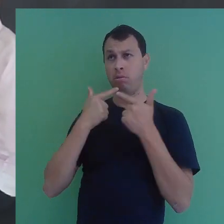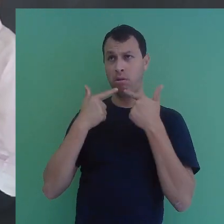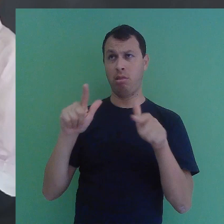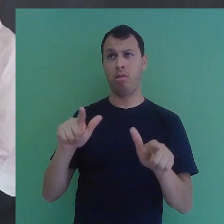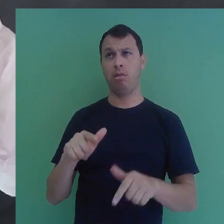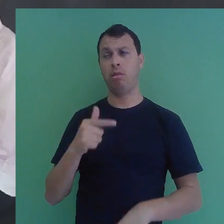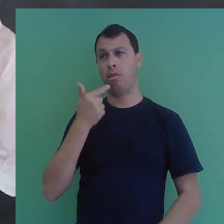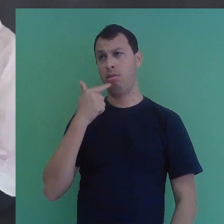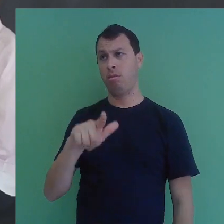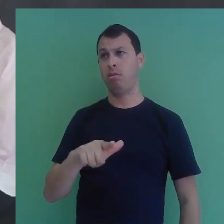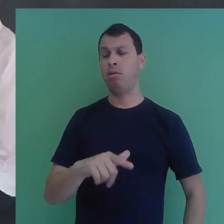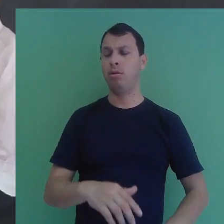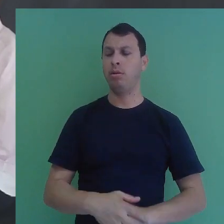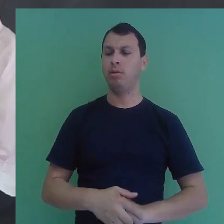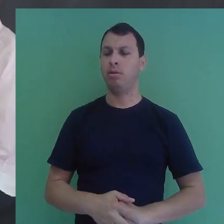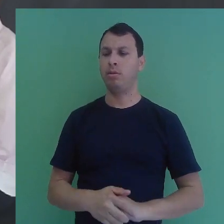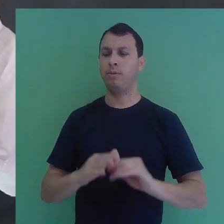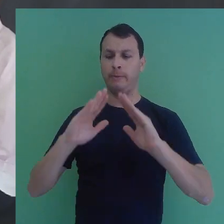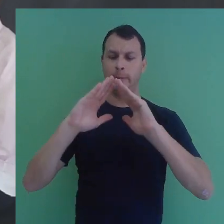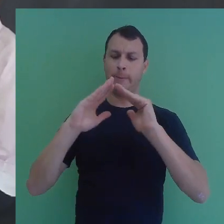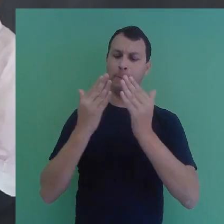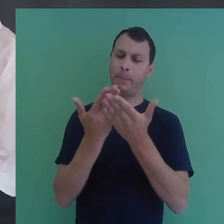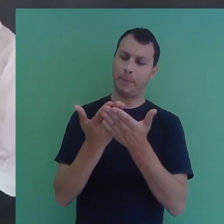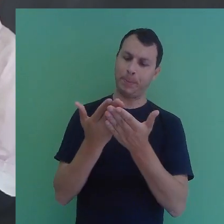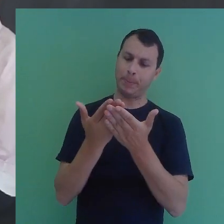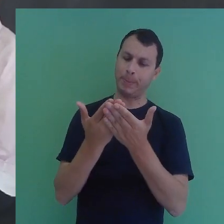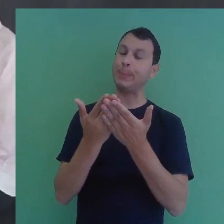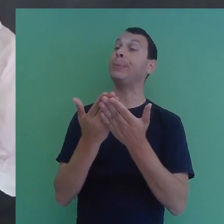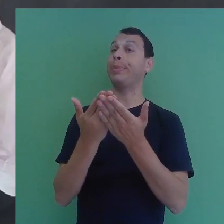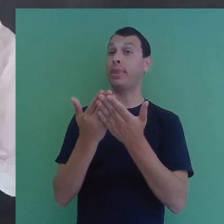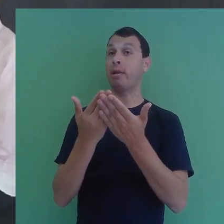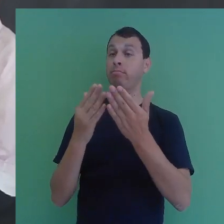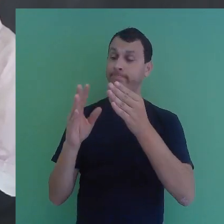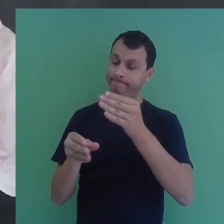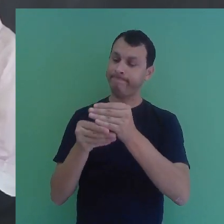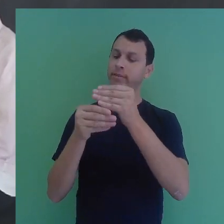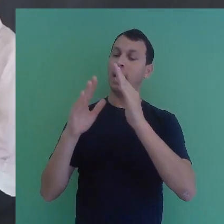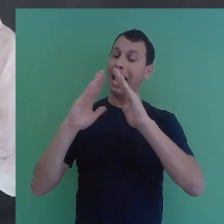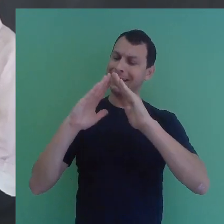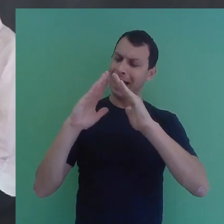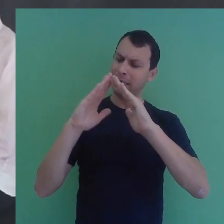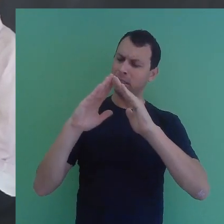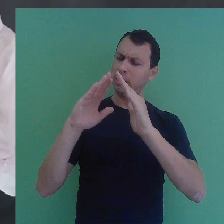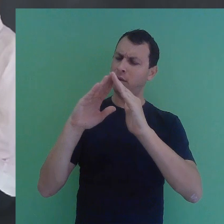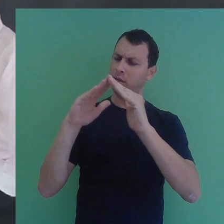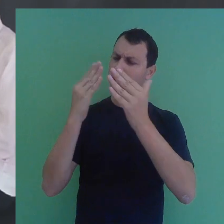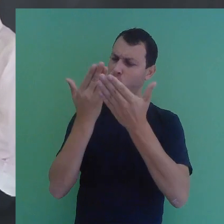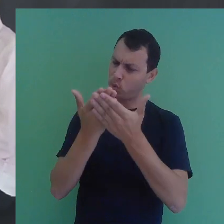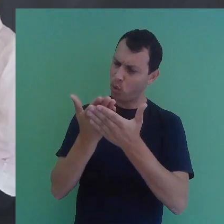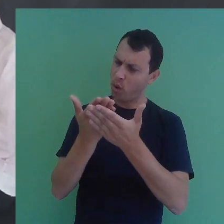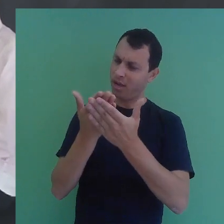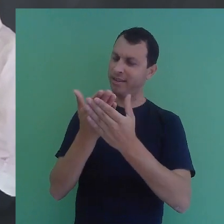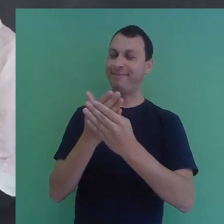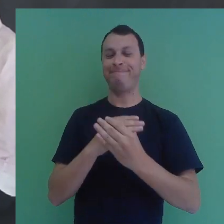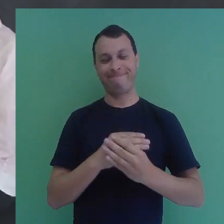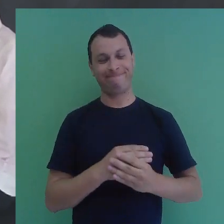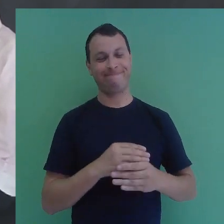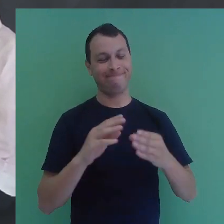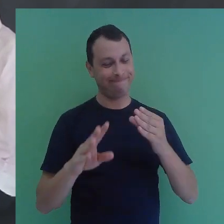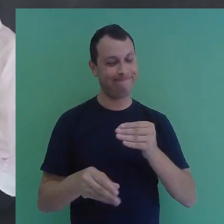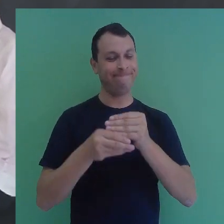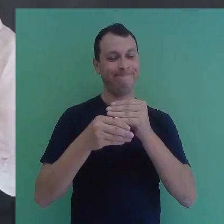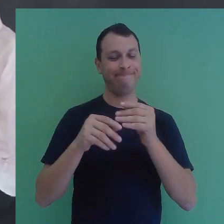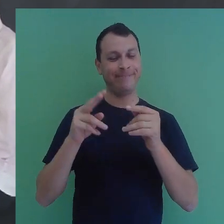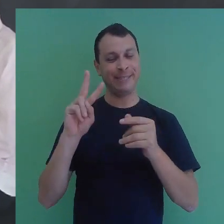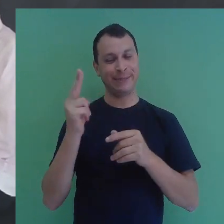estuda. Exatamente. Casa, construção, enfim. É uma construção de conceitos ali. Mas E tem palavras assim que são muito parecidas,